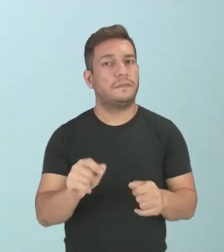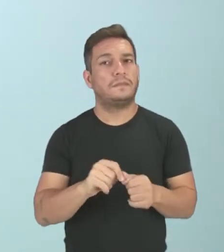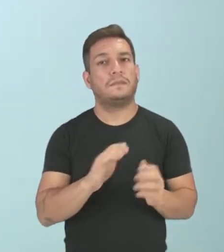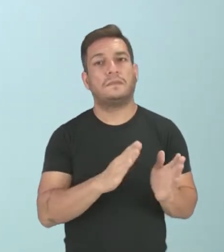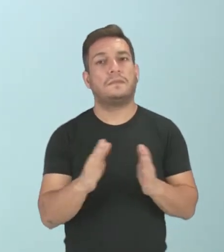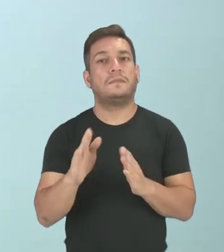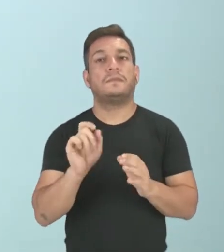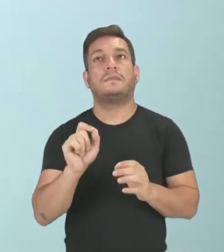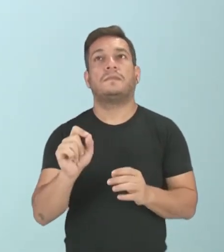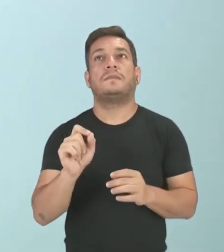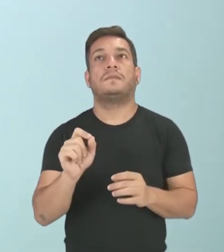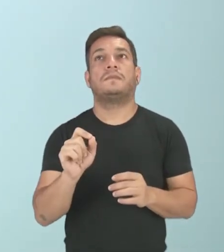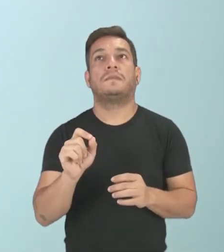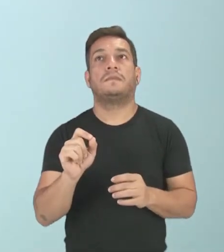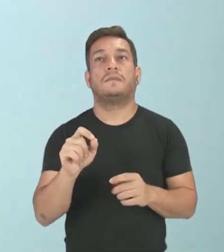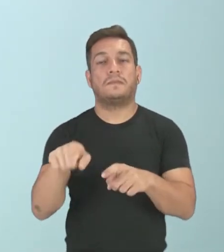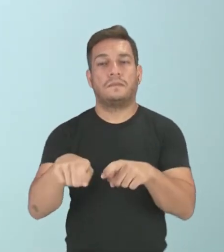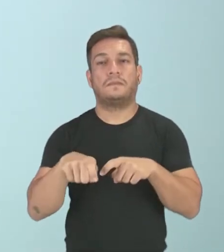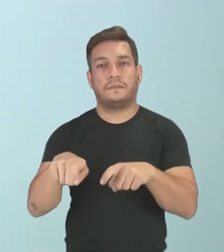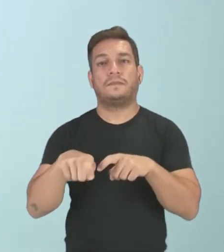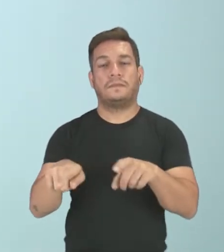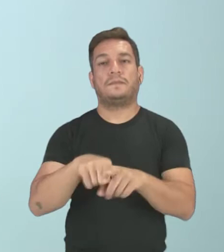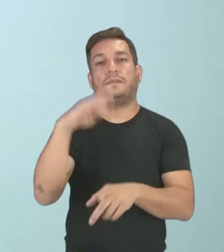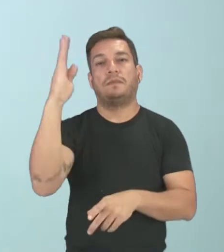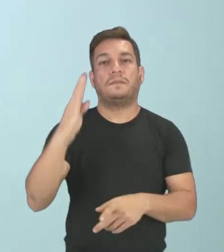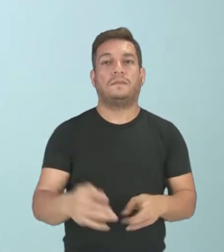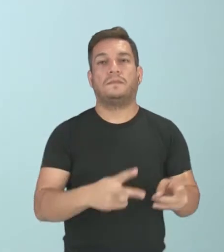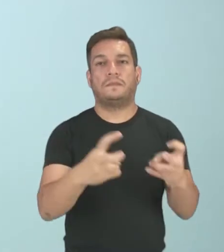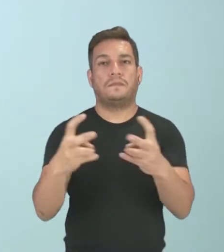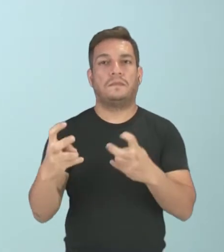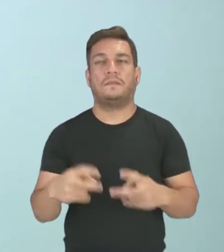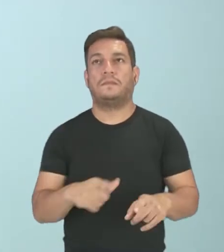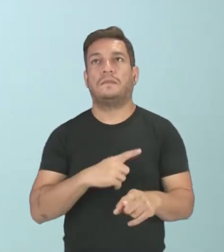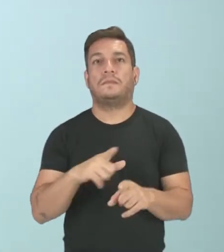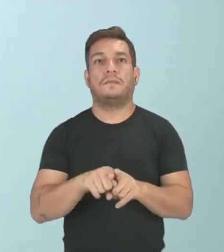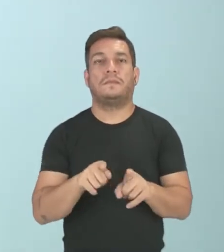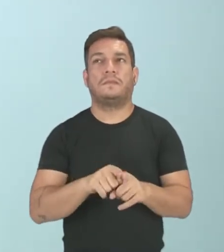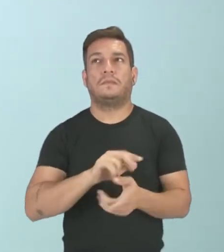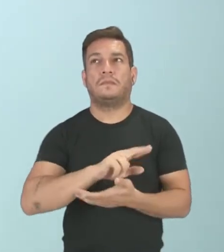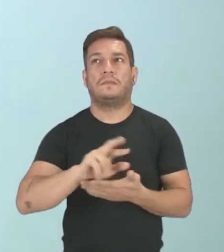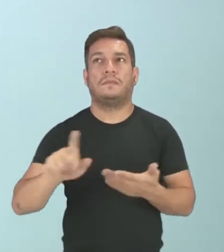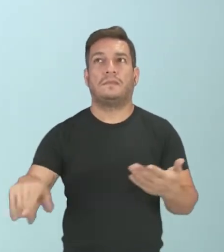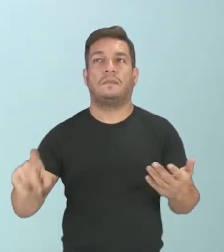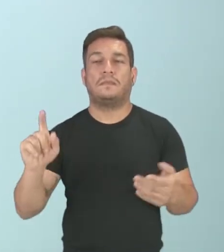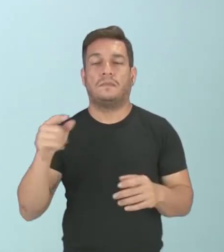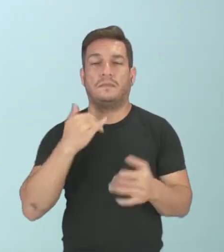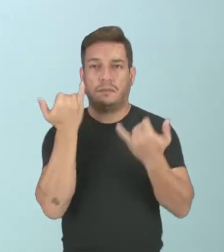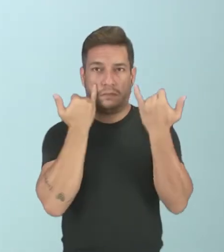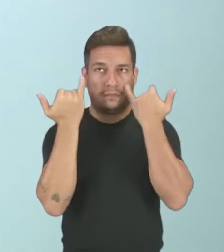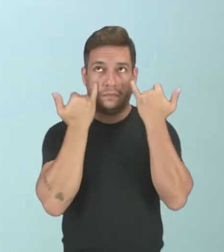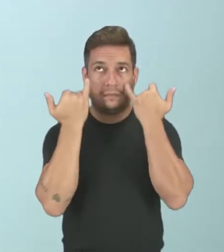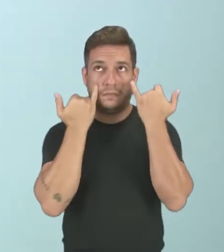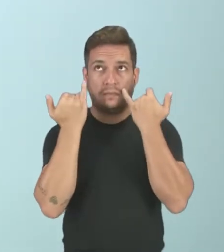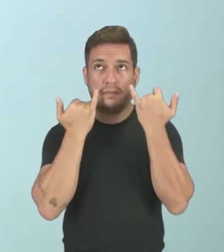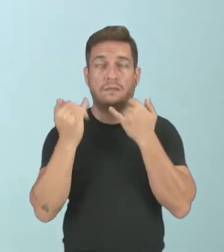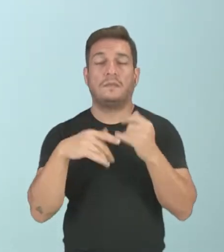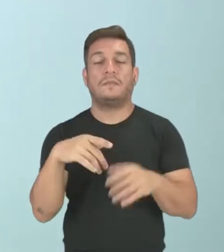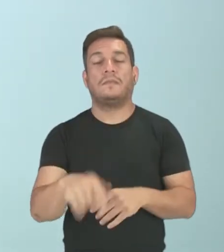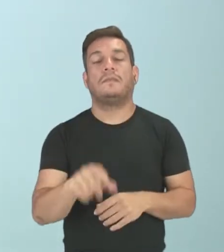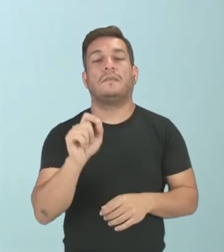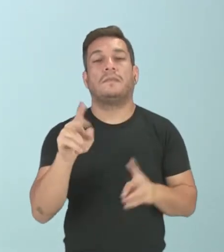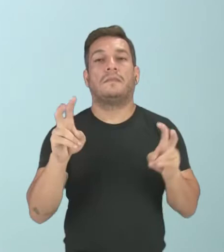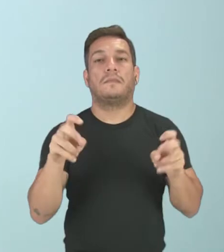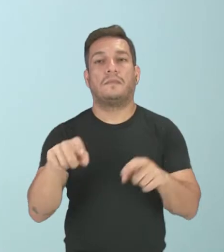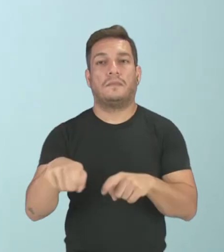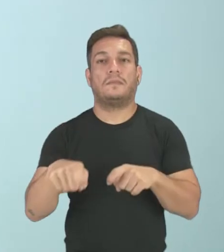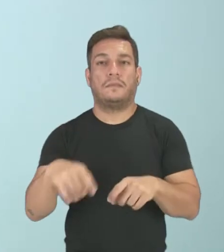do processo de colonização do Brasil. Nós temos aí uma série de informações, tá, sobre a questão